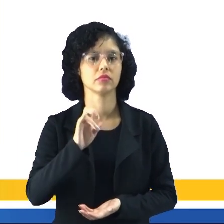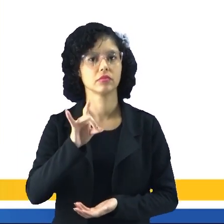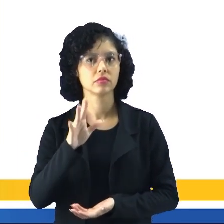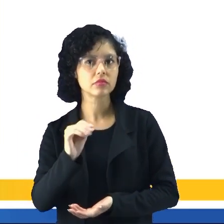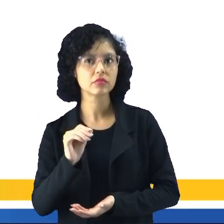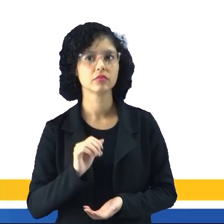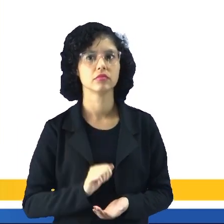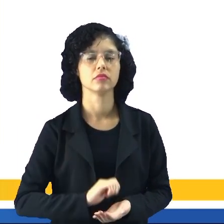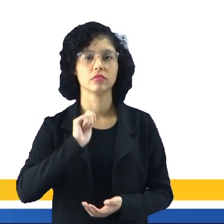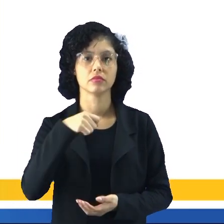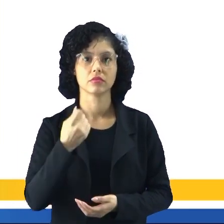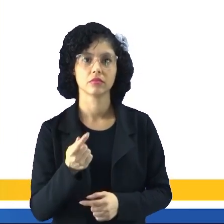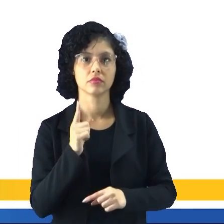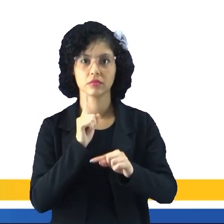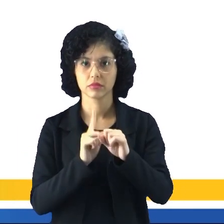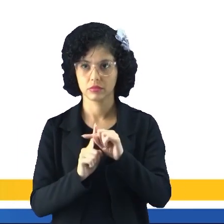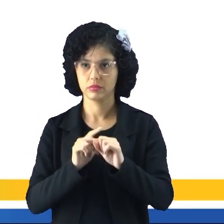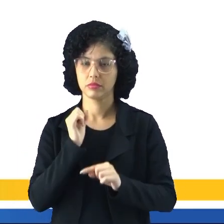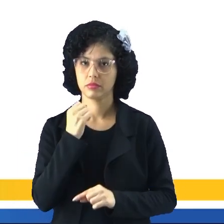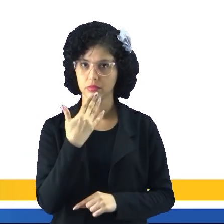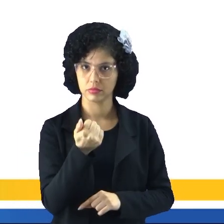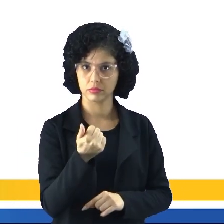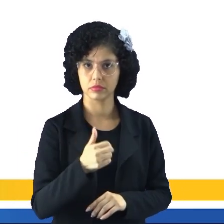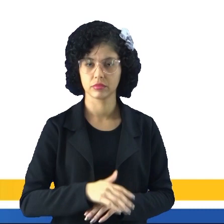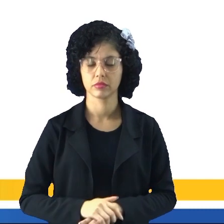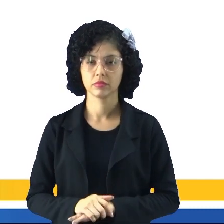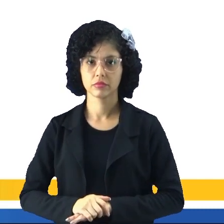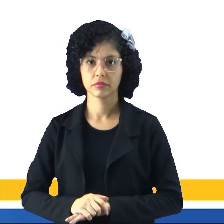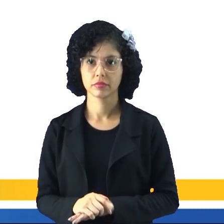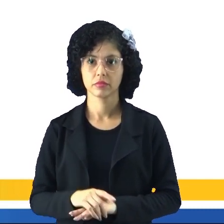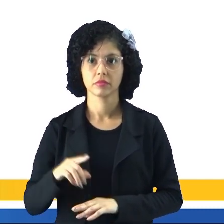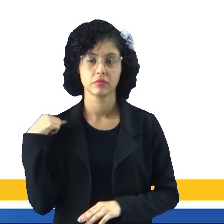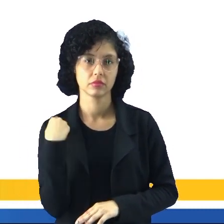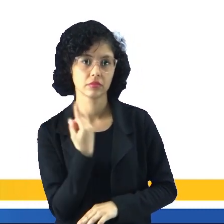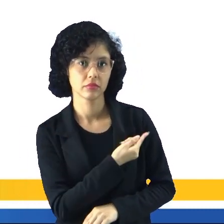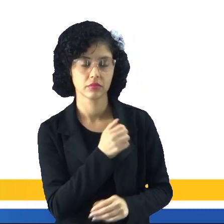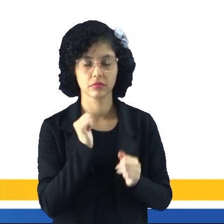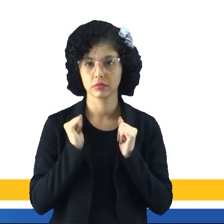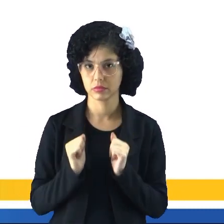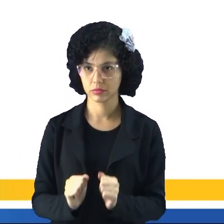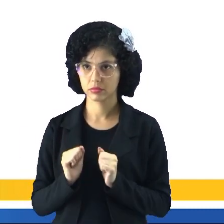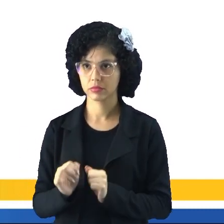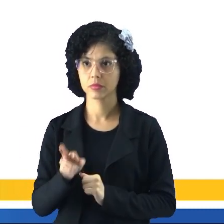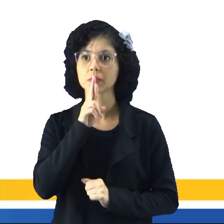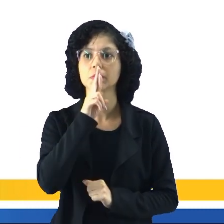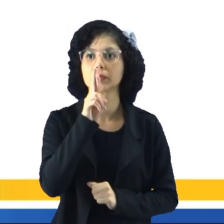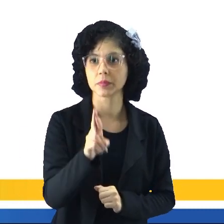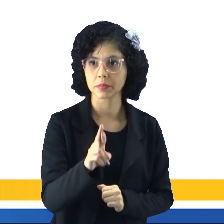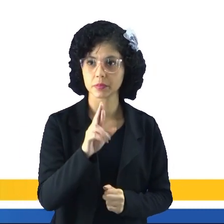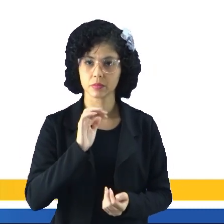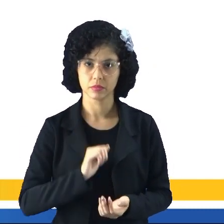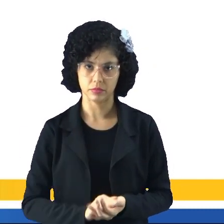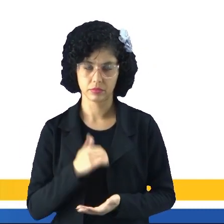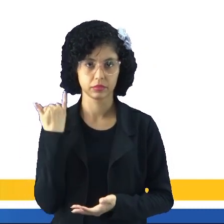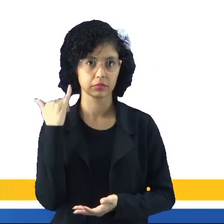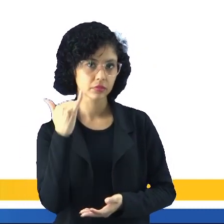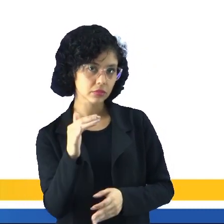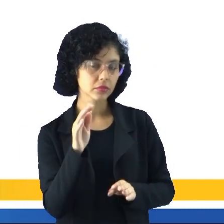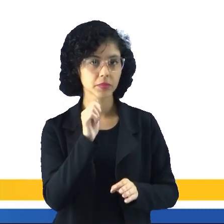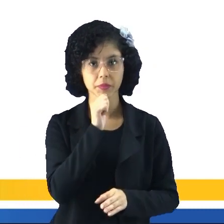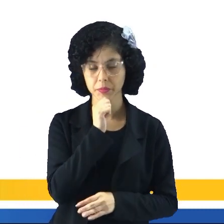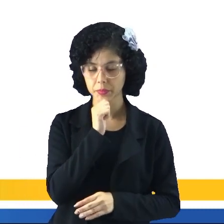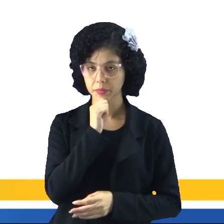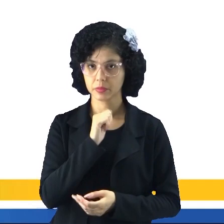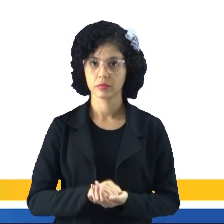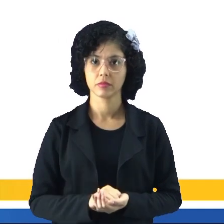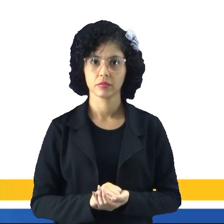sinal positivo. Tudo bem? E para nós podermos calcularmos a carga elétrica, então, a sua